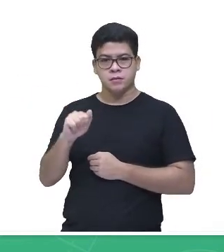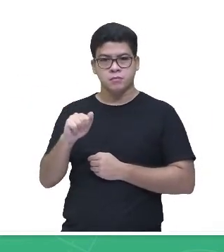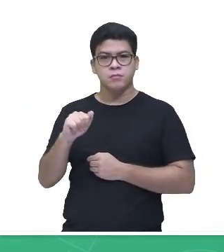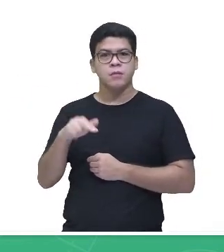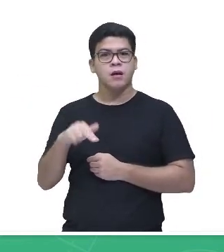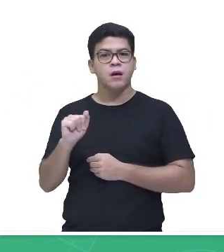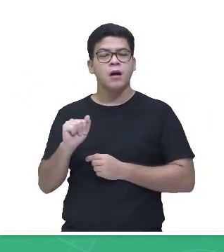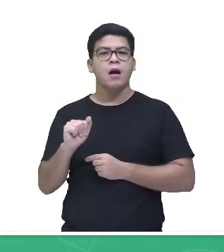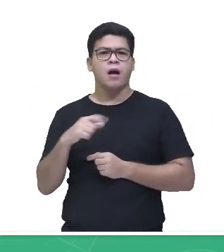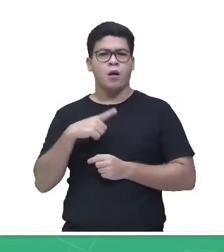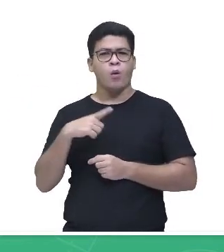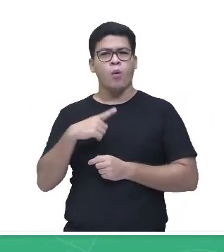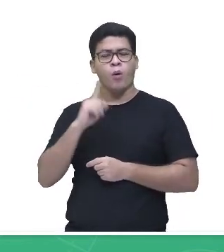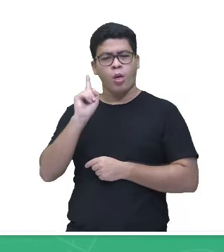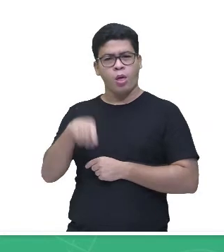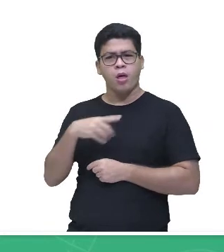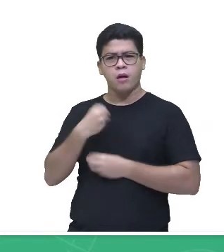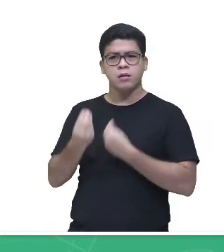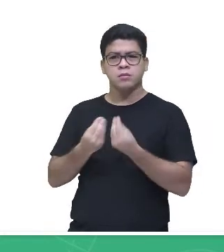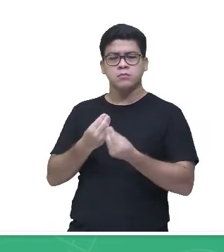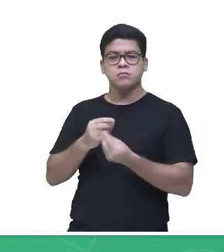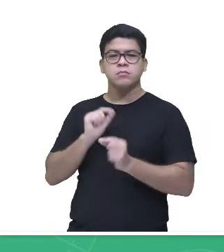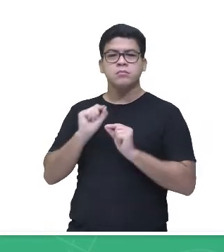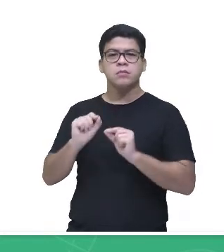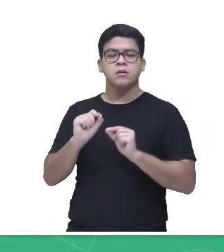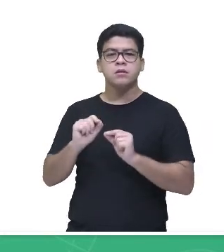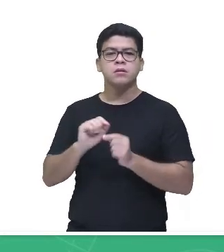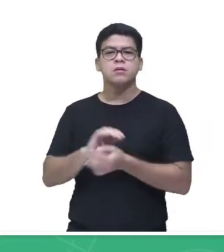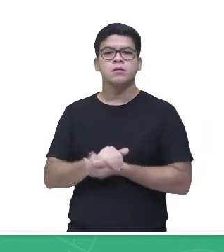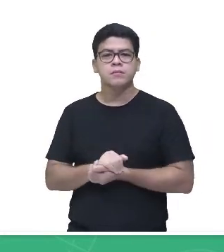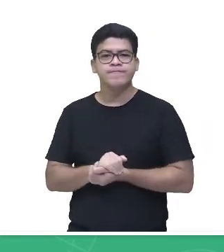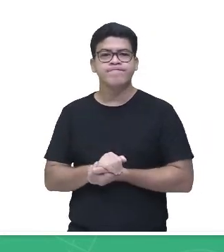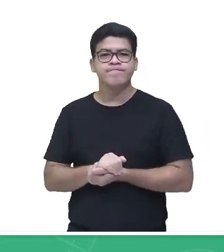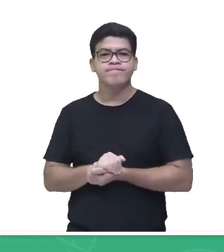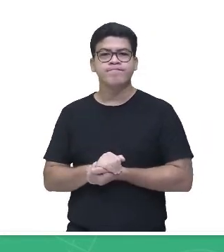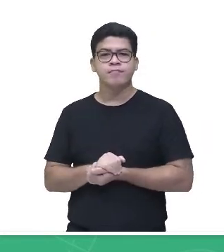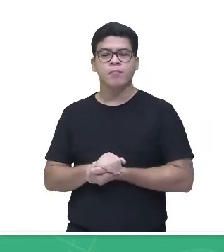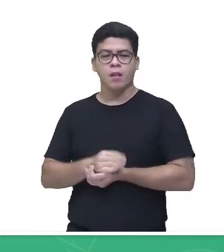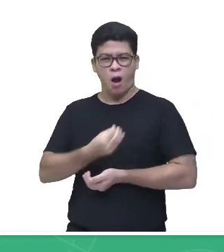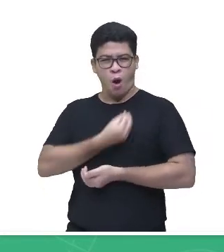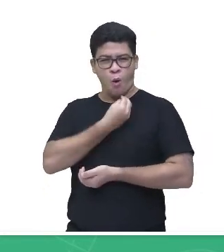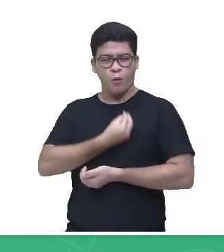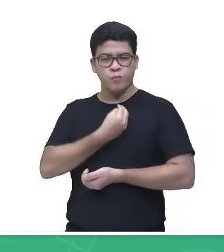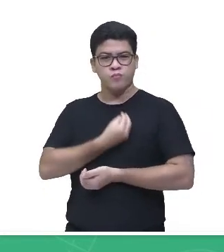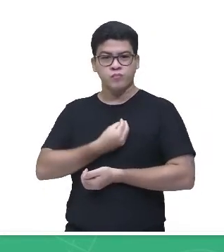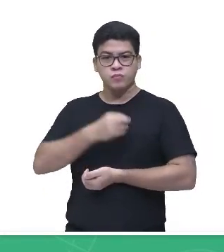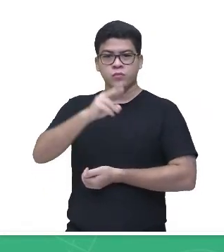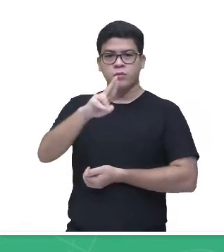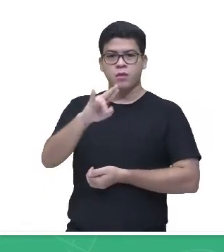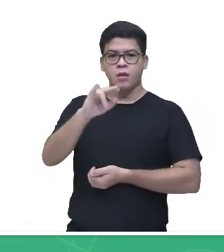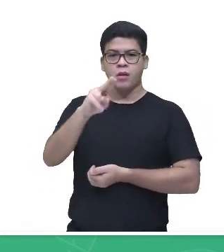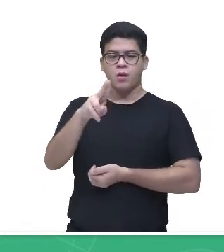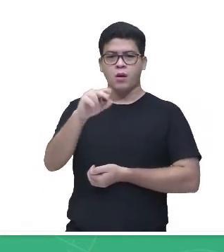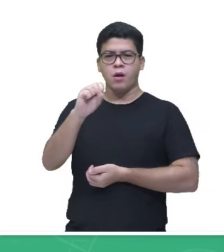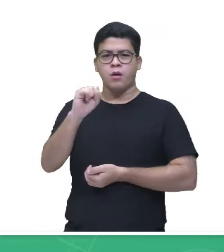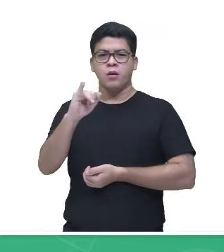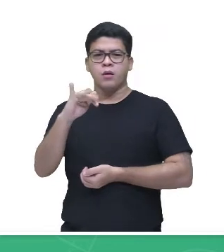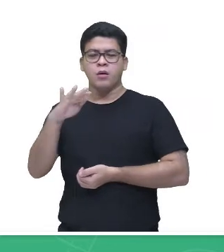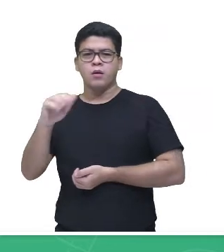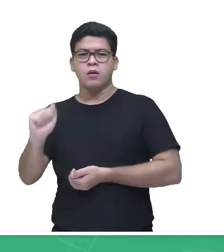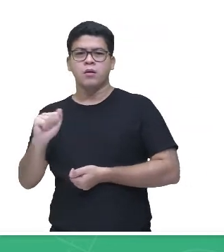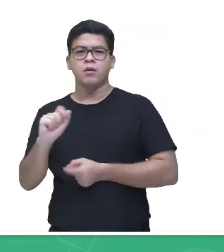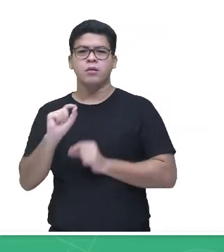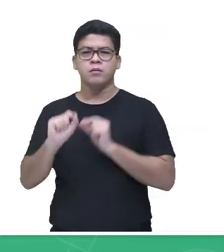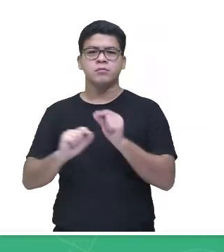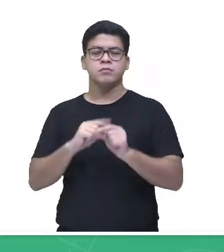imperatriz da Rússia. Durante o seu governo, a Rússia vai ter uma grande expansão territorial e